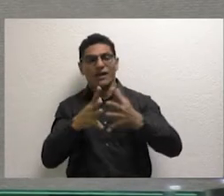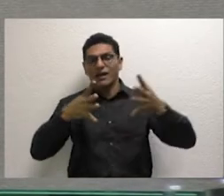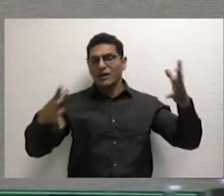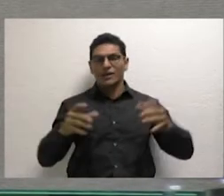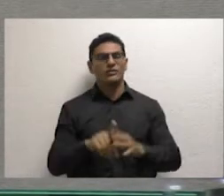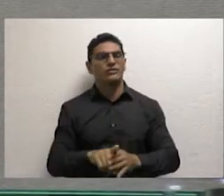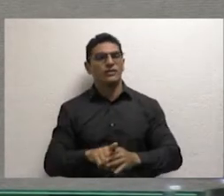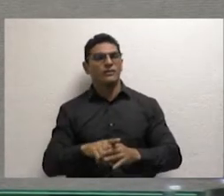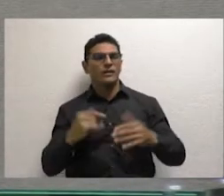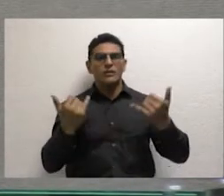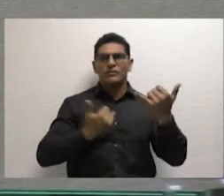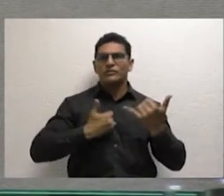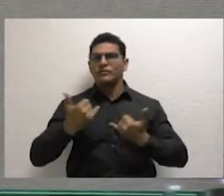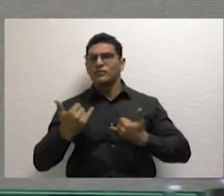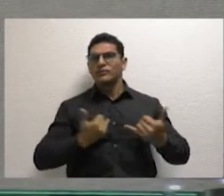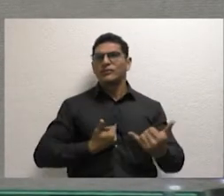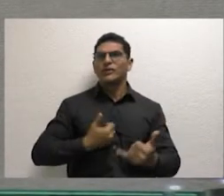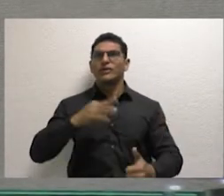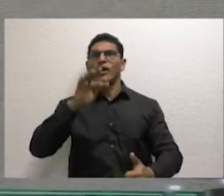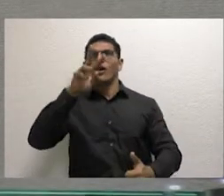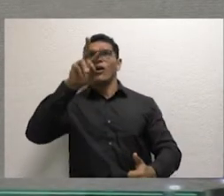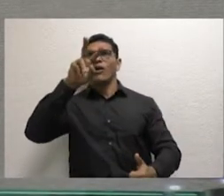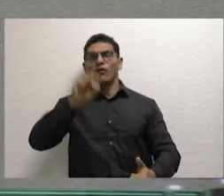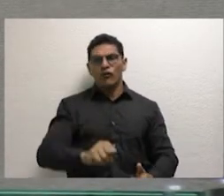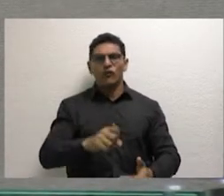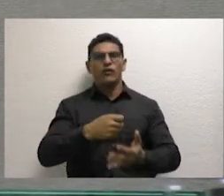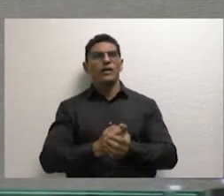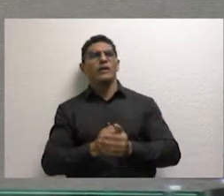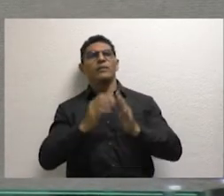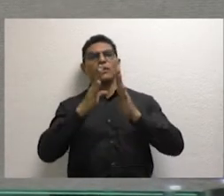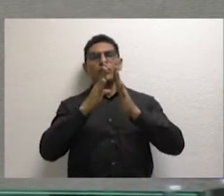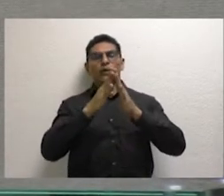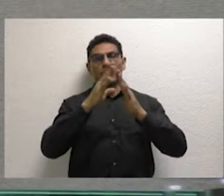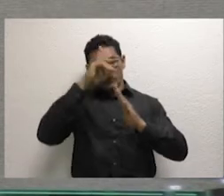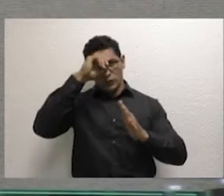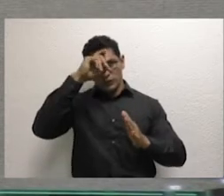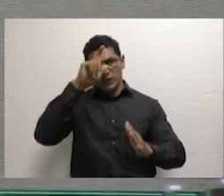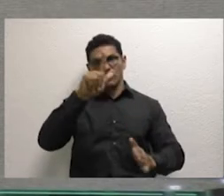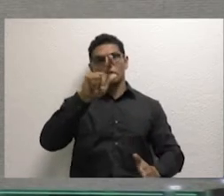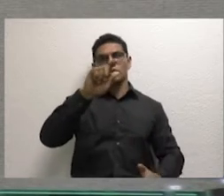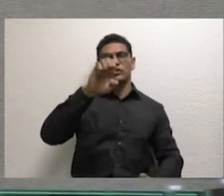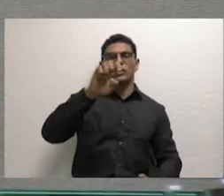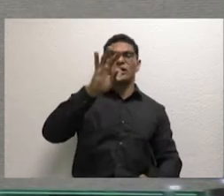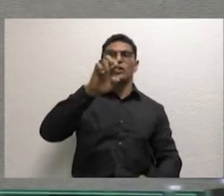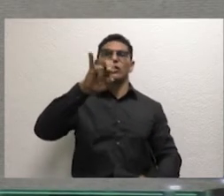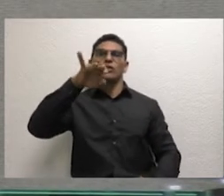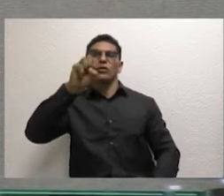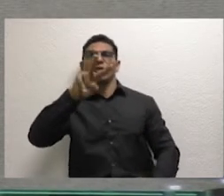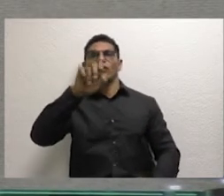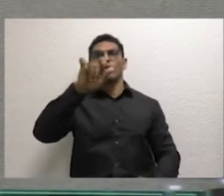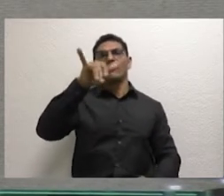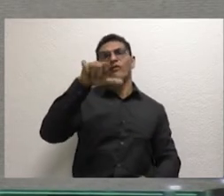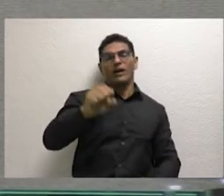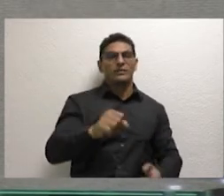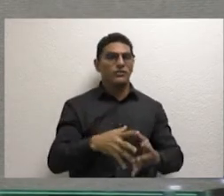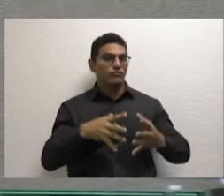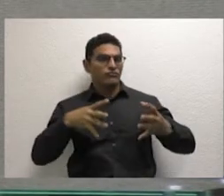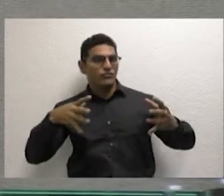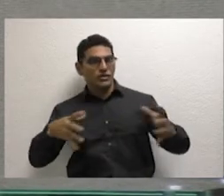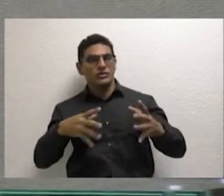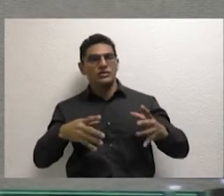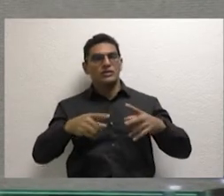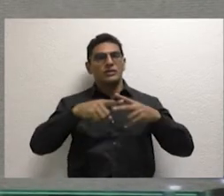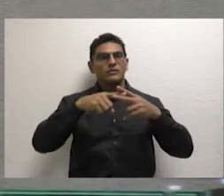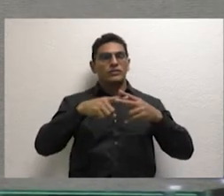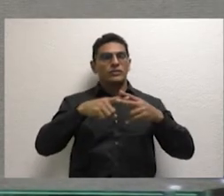do convênio com a UFAM Hospital Getúlio Vargas para que lá seja um grande centro também de ortopedia por fim